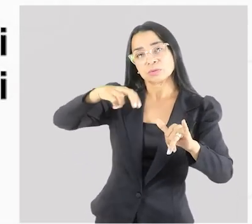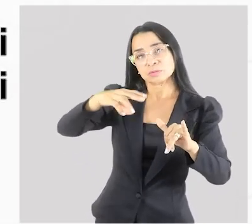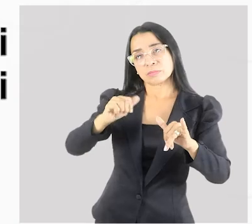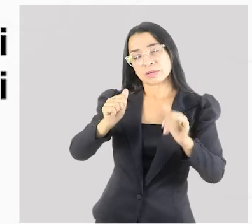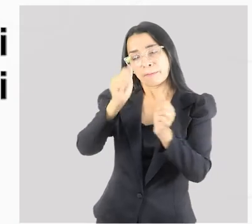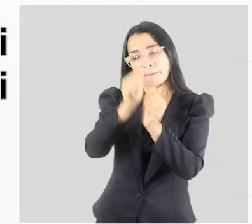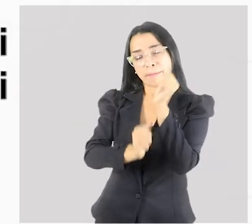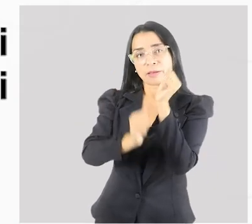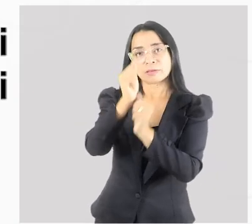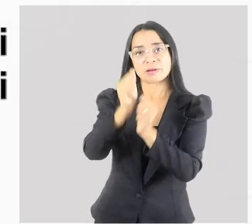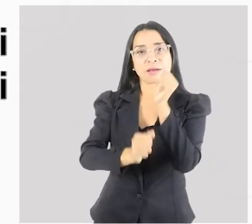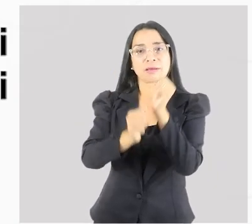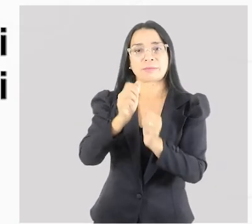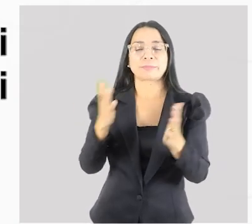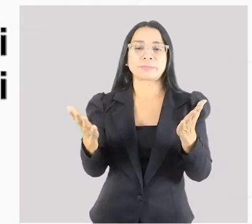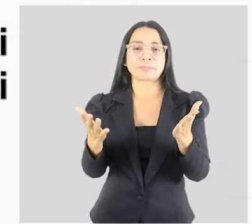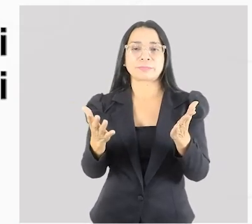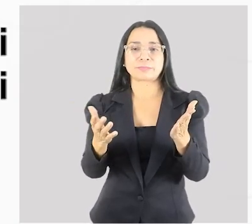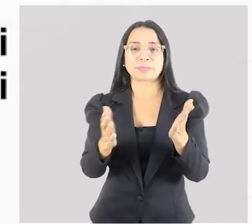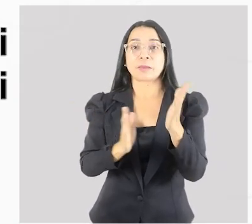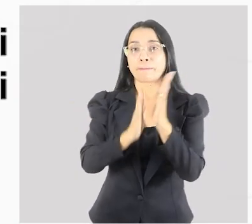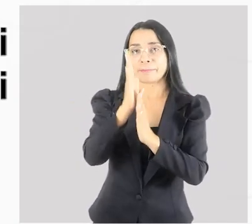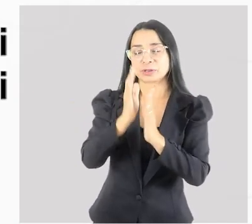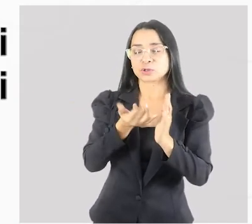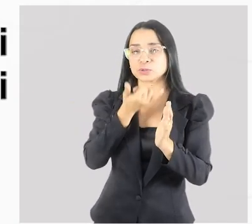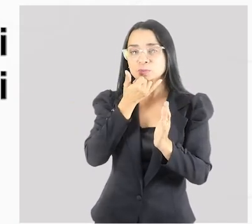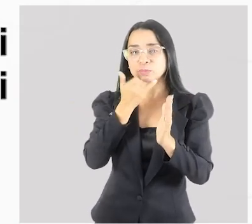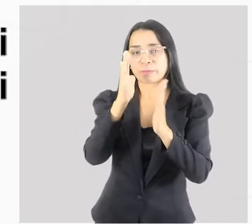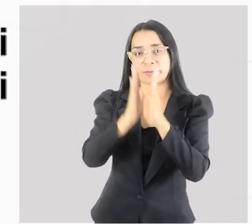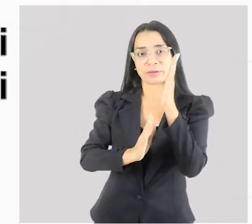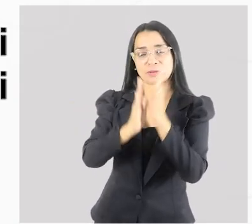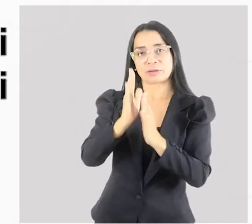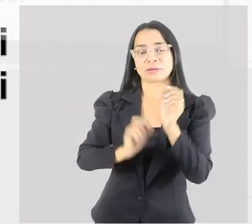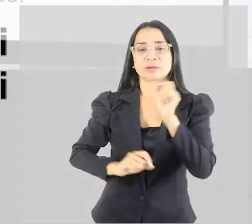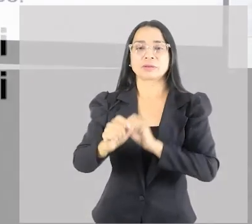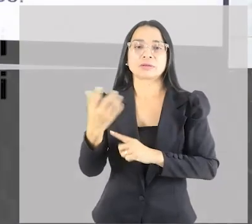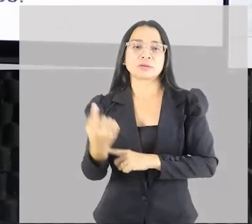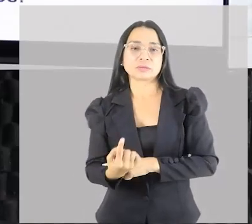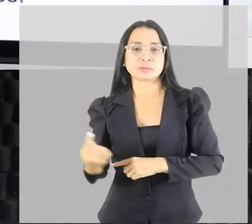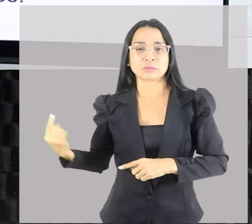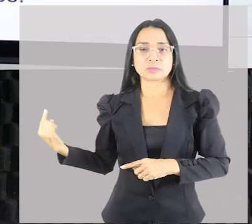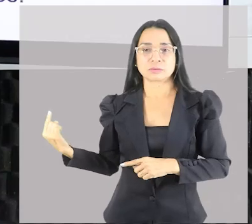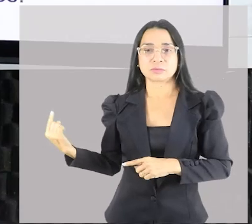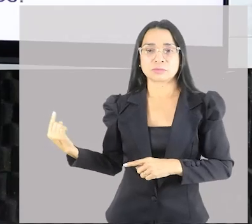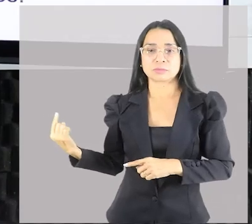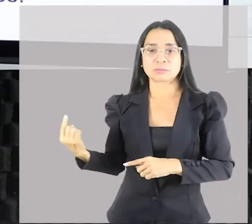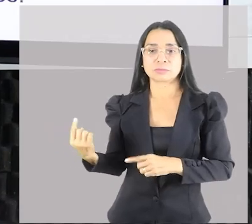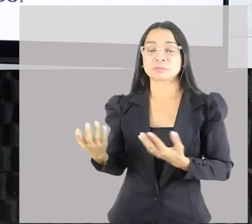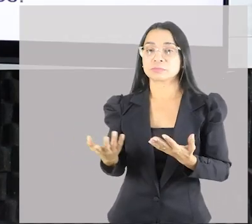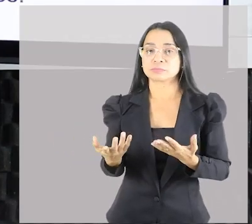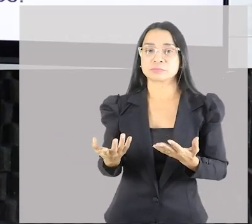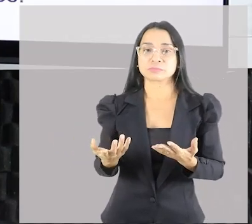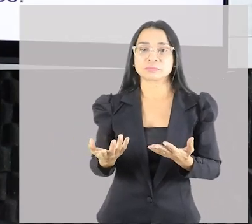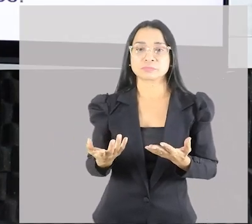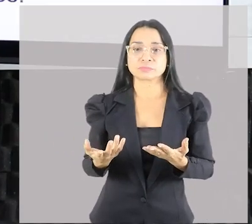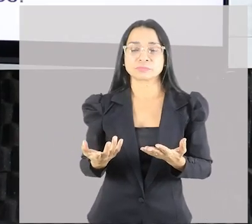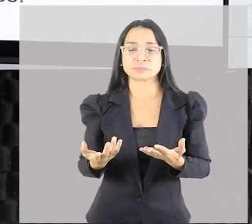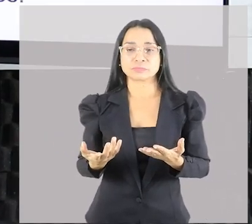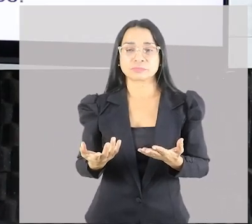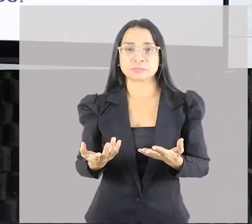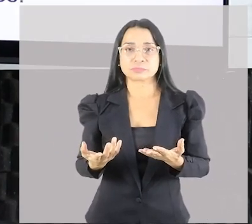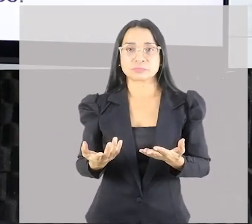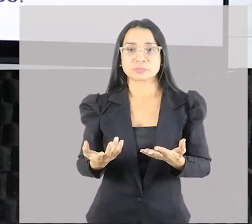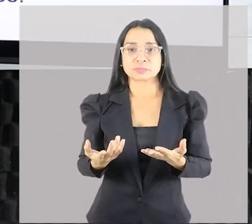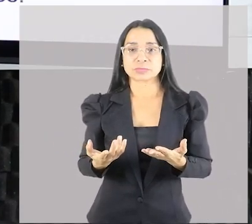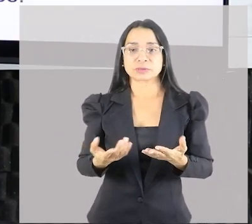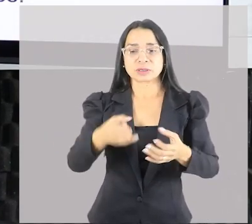Luís. Eu não vou falar de outras manifestações porque o slide não tem tempo para isso, mas falta muita coisa para a gente falar. Aliás, eu passaria 3,